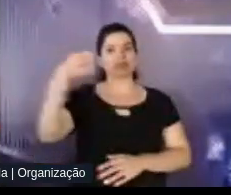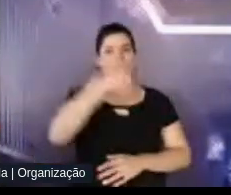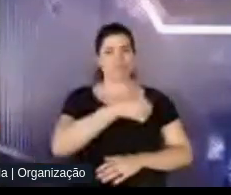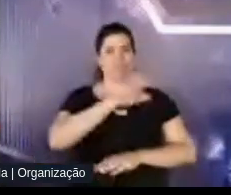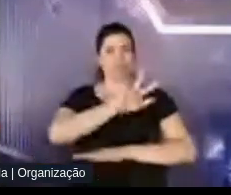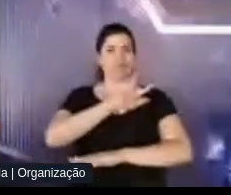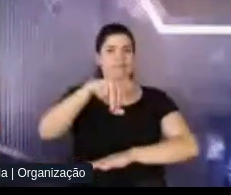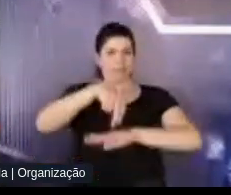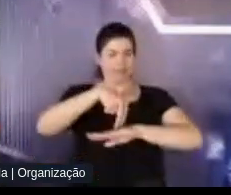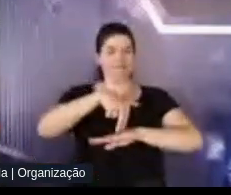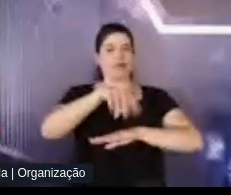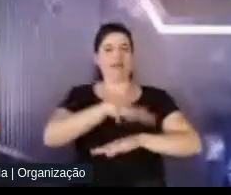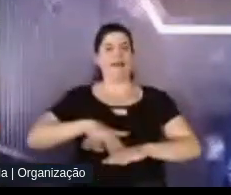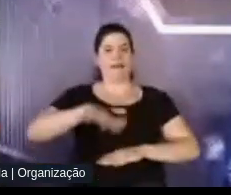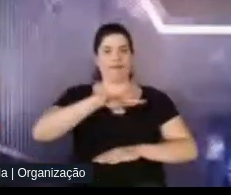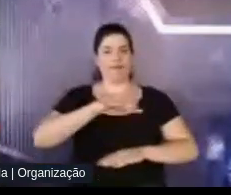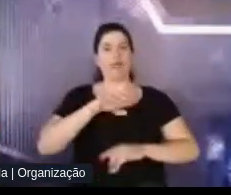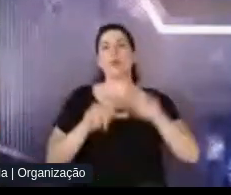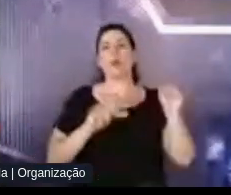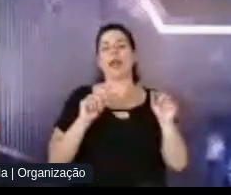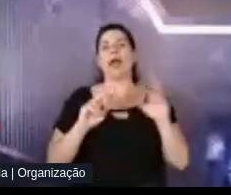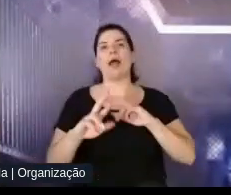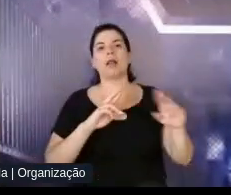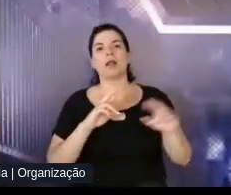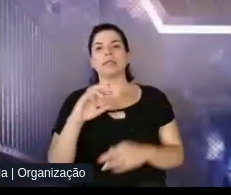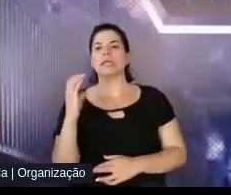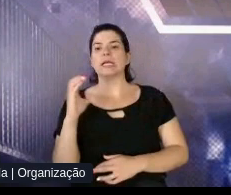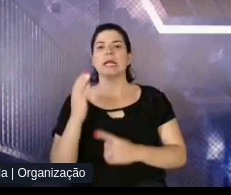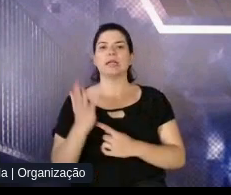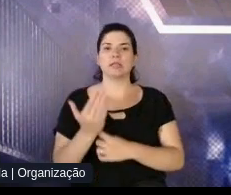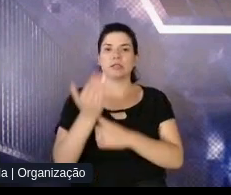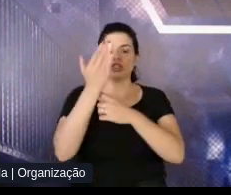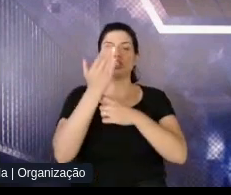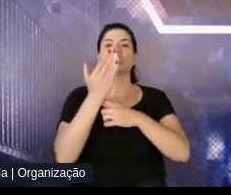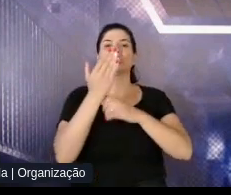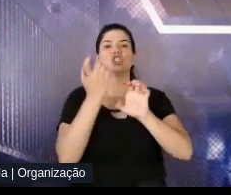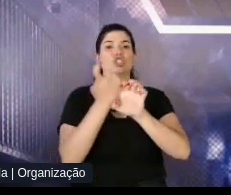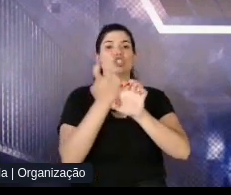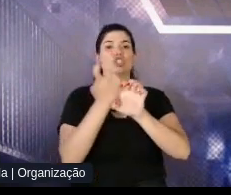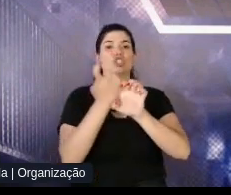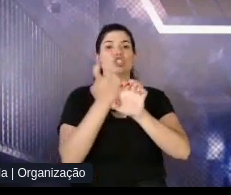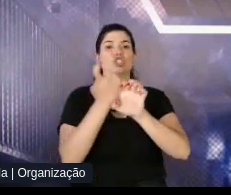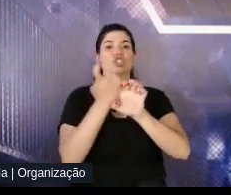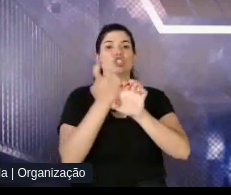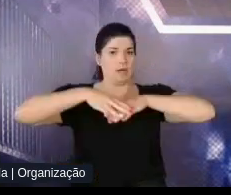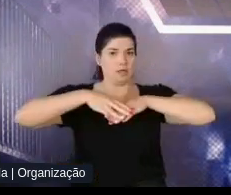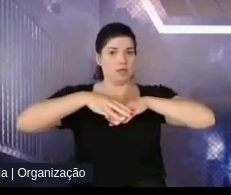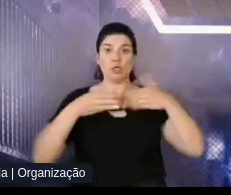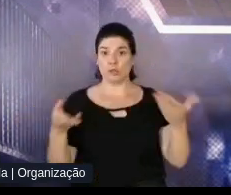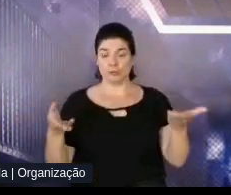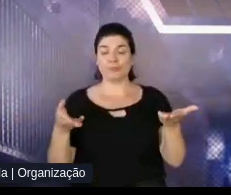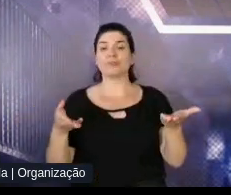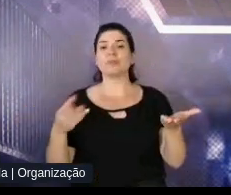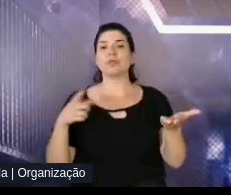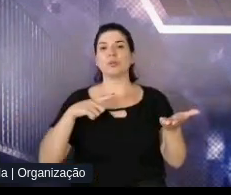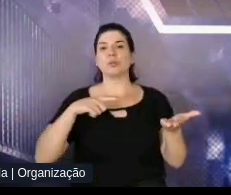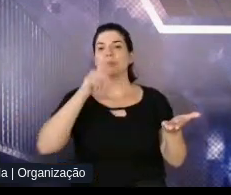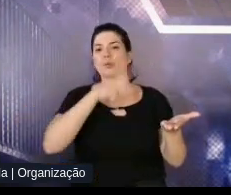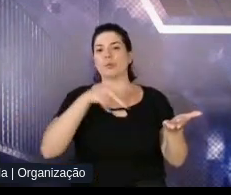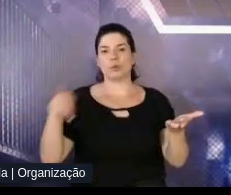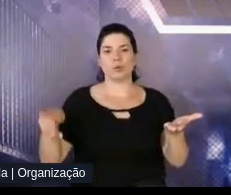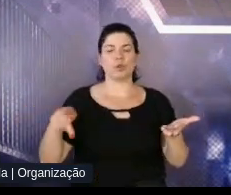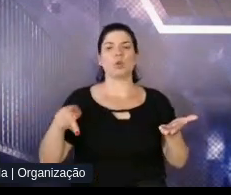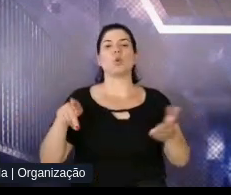de STEM, então são áreas relacionadas à ciência, tecnologia, engenharia e matemática. E atualmente também eu sou professora no